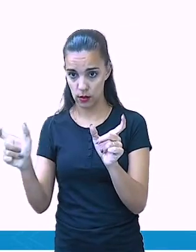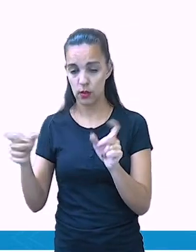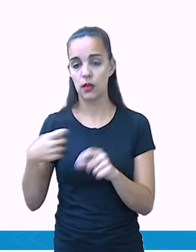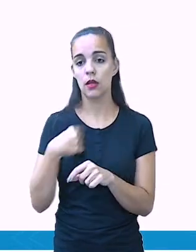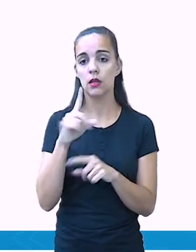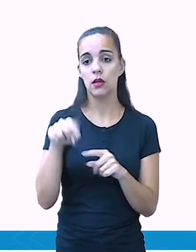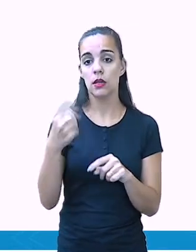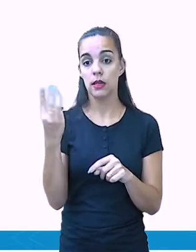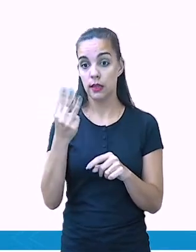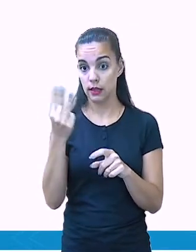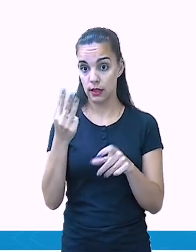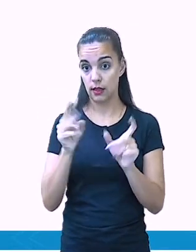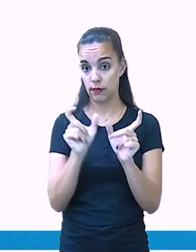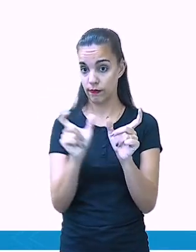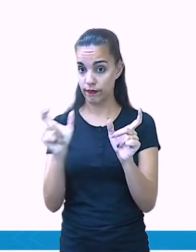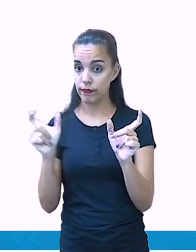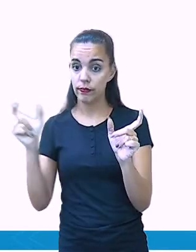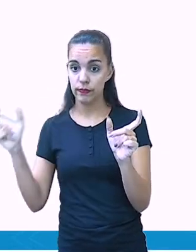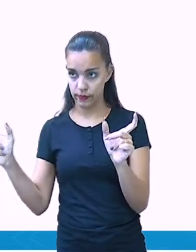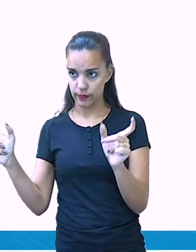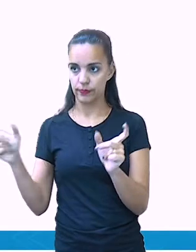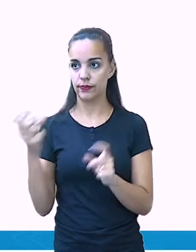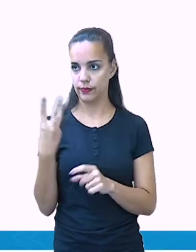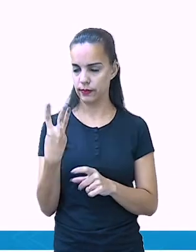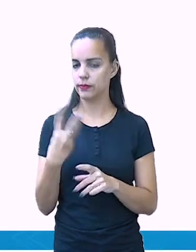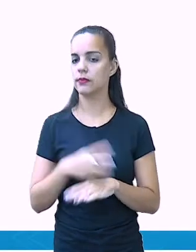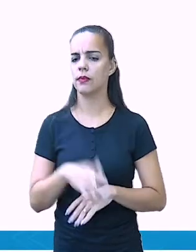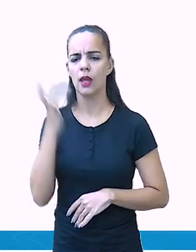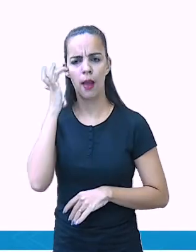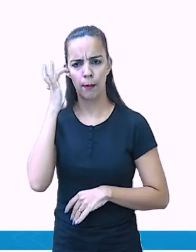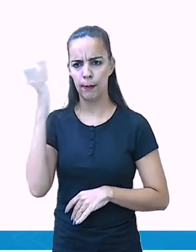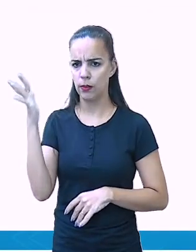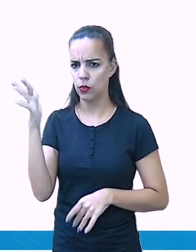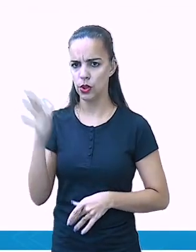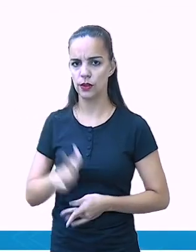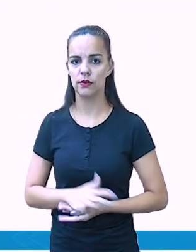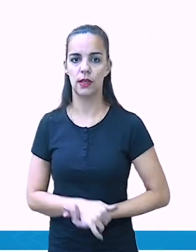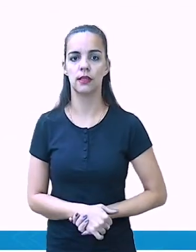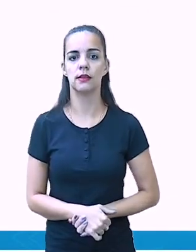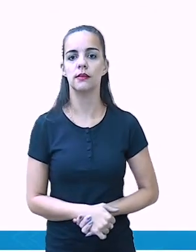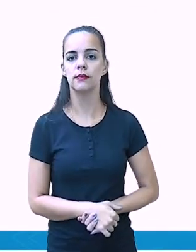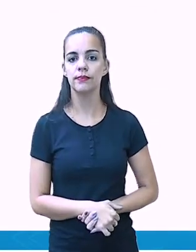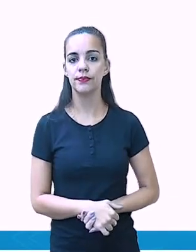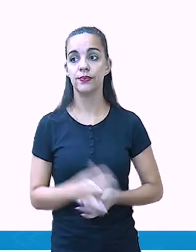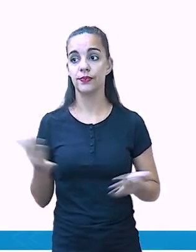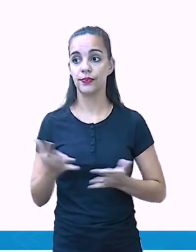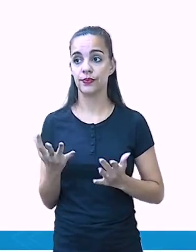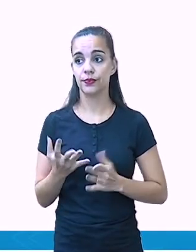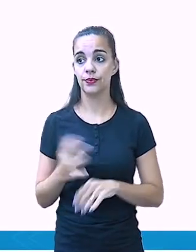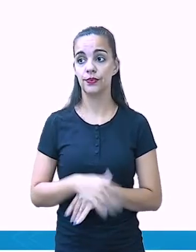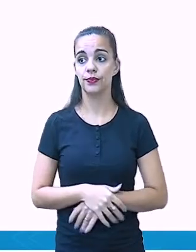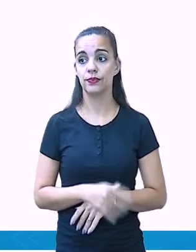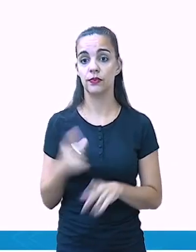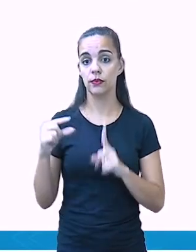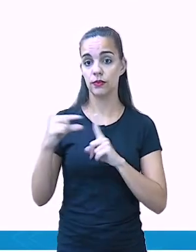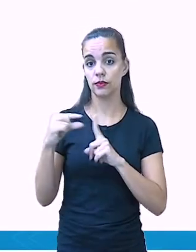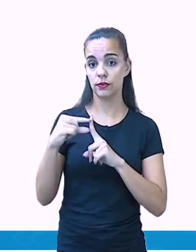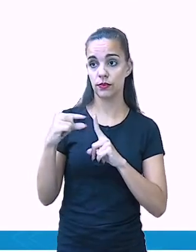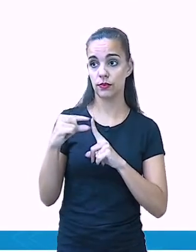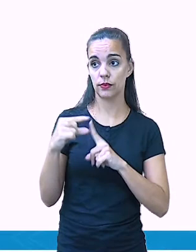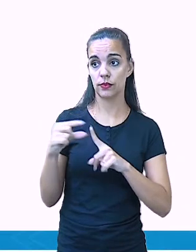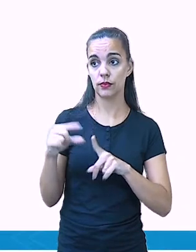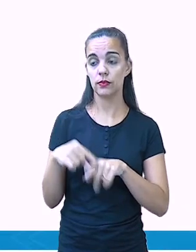trissílabas com 3 sílabas. Muito fácil. Então agora a gente vai partir por palavras da